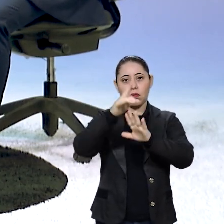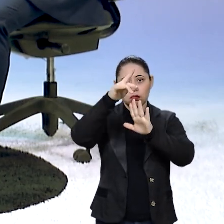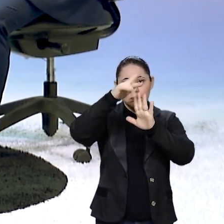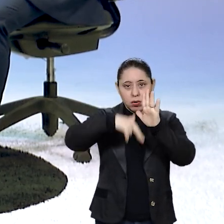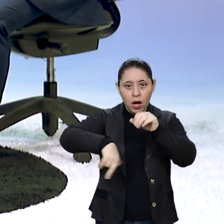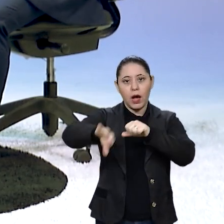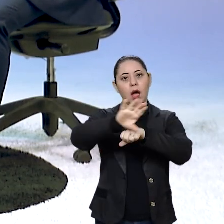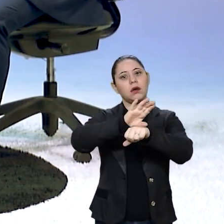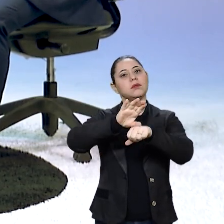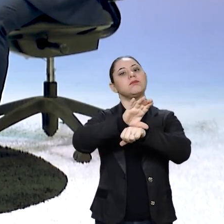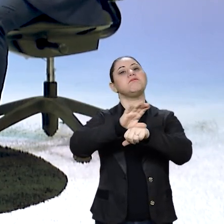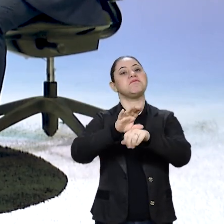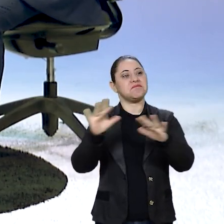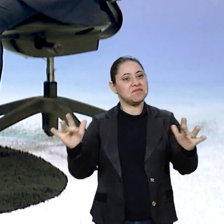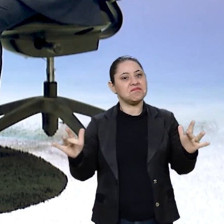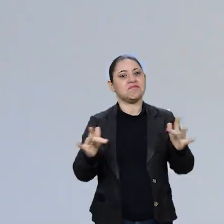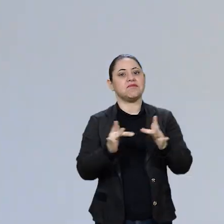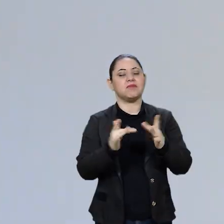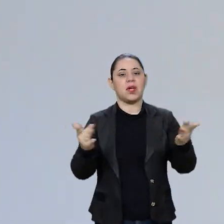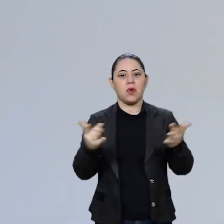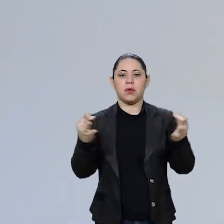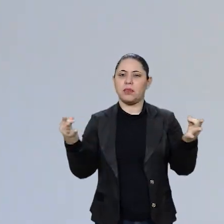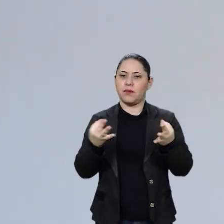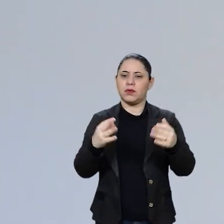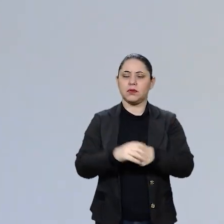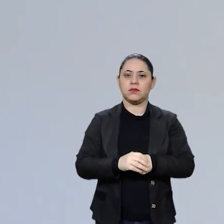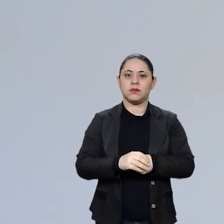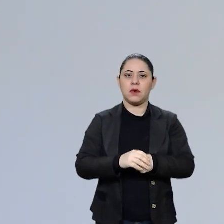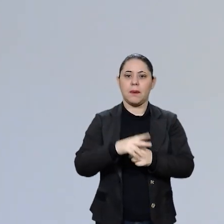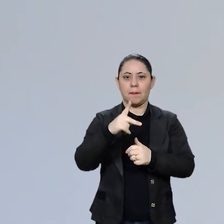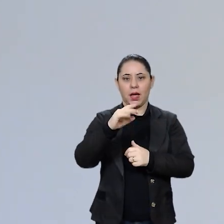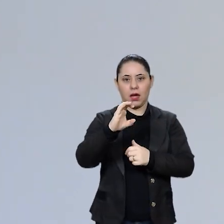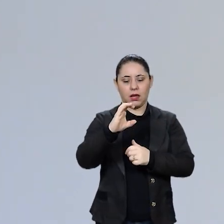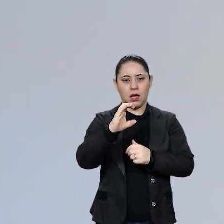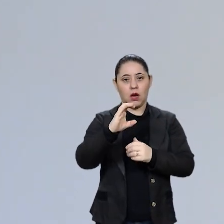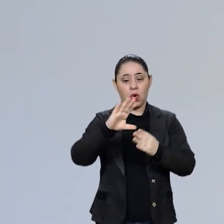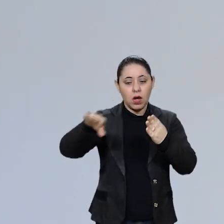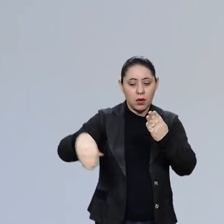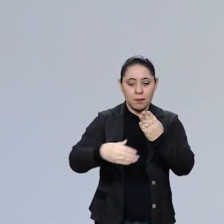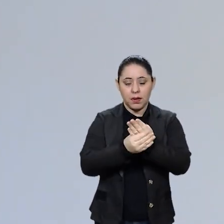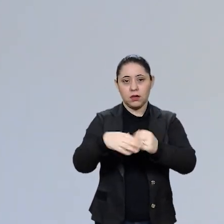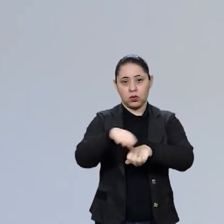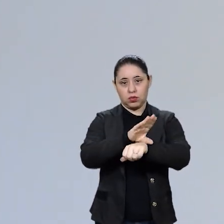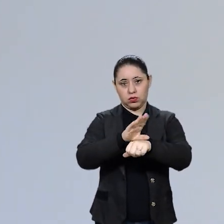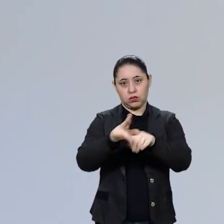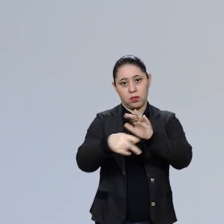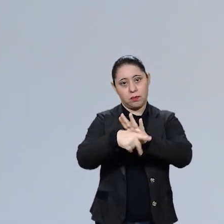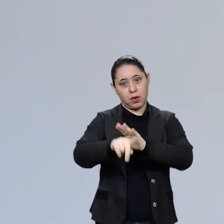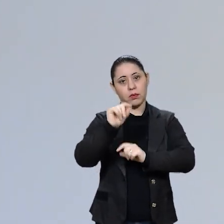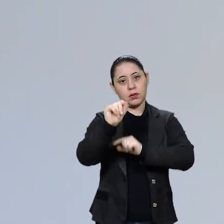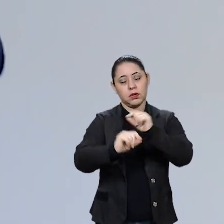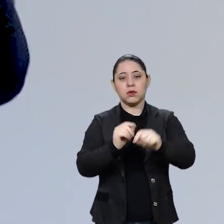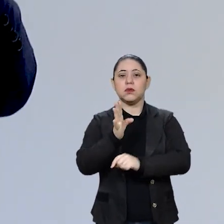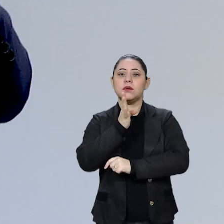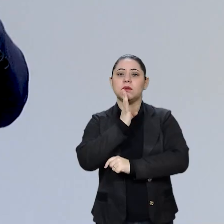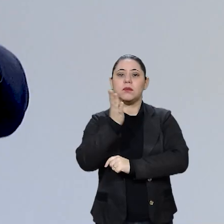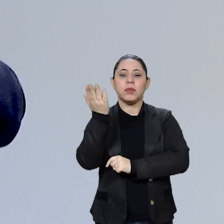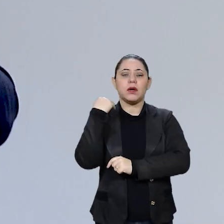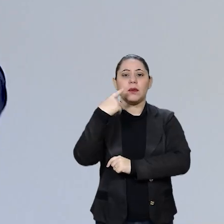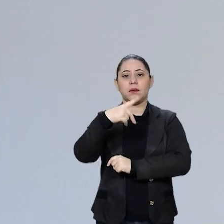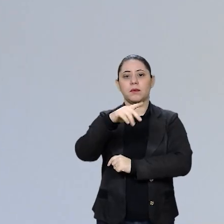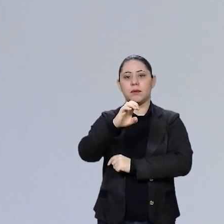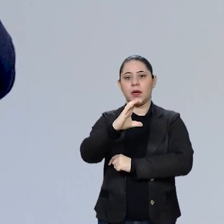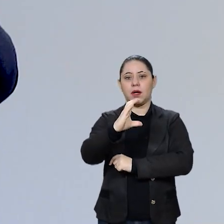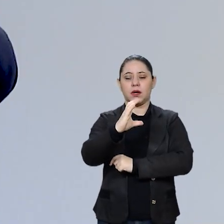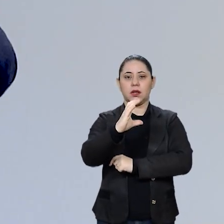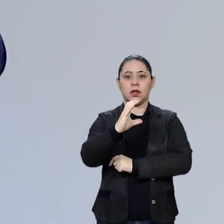PEC. Hoje ela é uma emenda à Constituição, que foi conhecida à época, né, como a PEC das candidaturas femininas. Então hoje isso está na nossa Carta Magna,